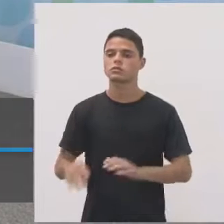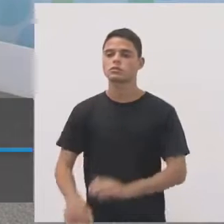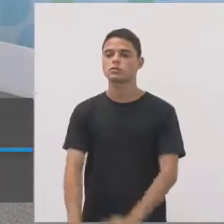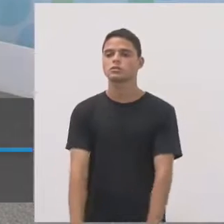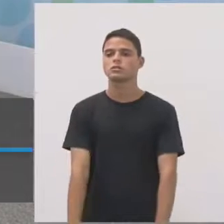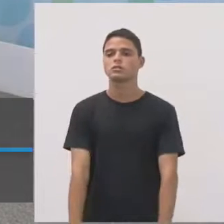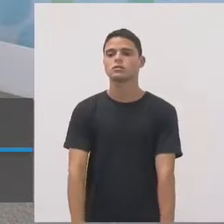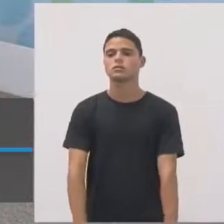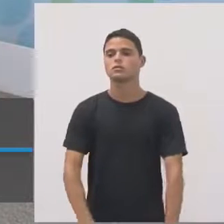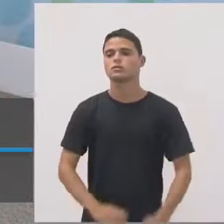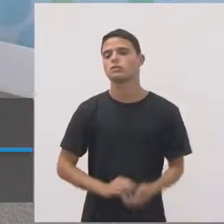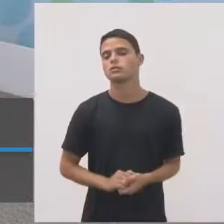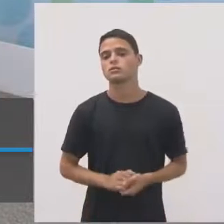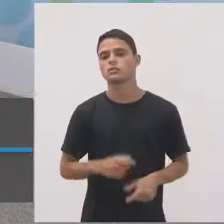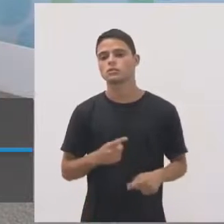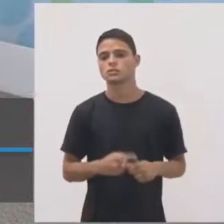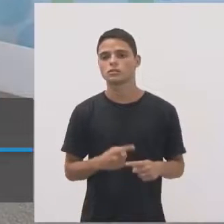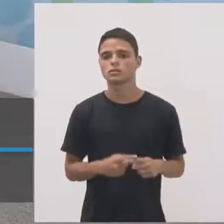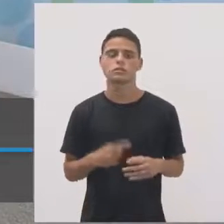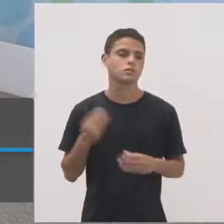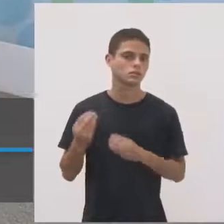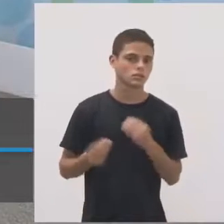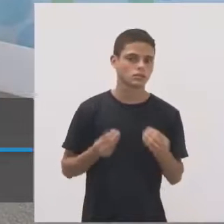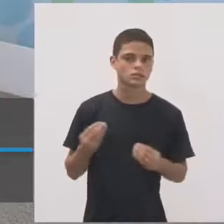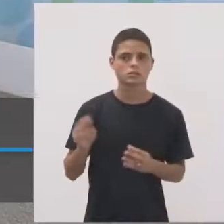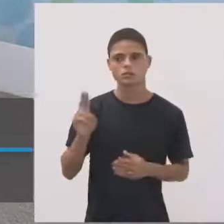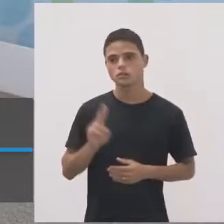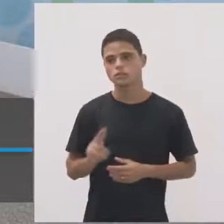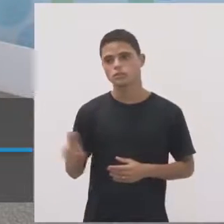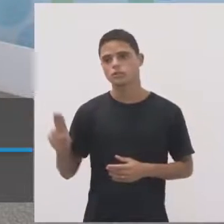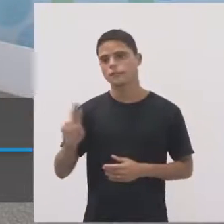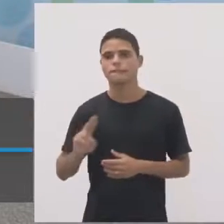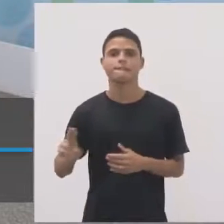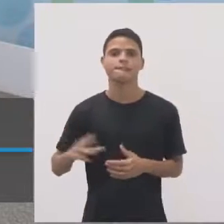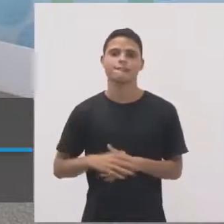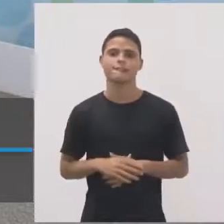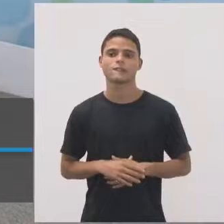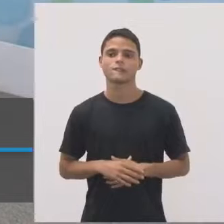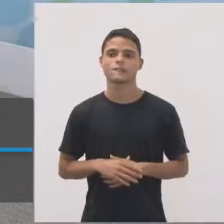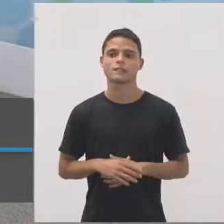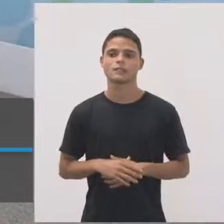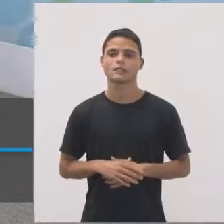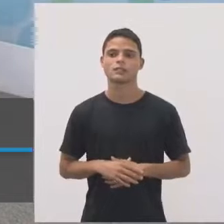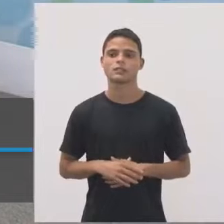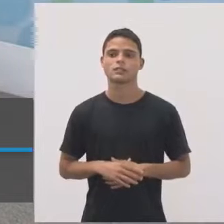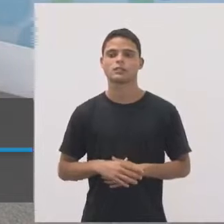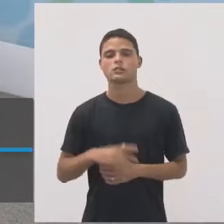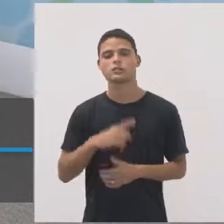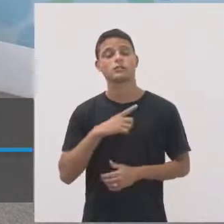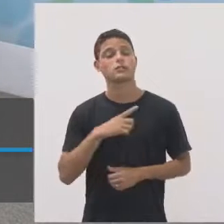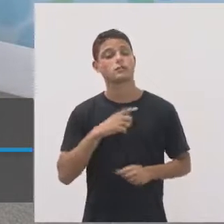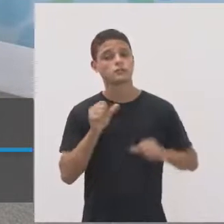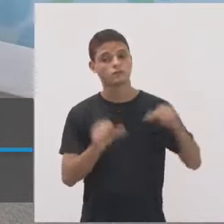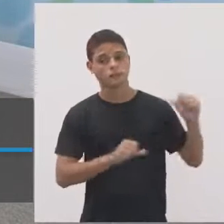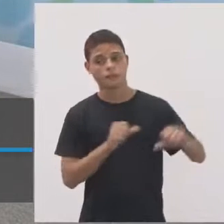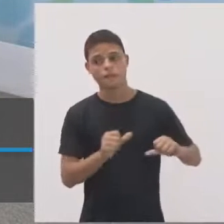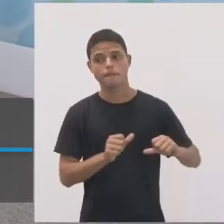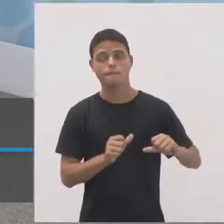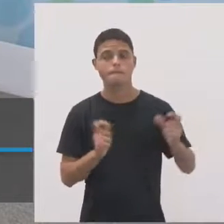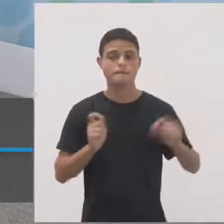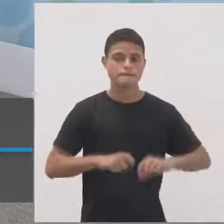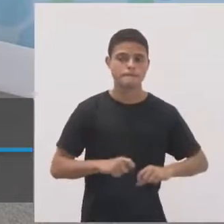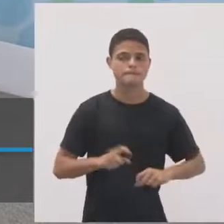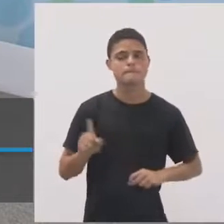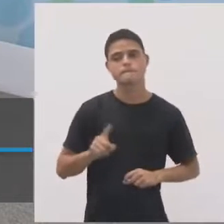do uso, né? Porque Sim. Depende como foi, né? Não Sim. Pode dizer assim que tem verba para trocar, Sim. Né?